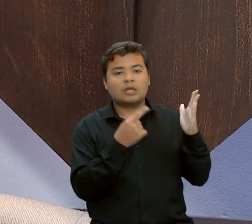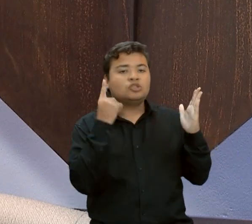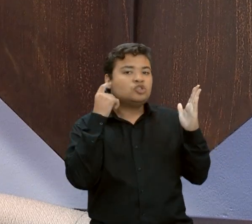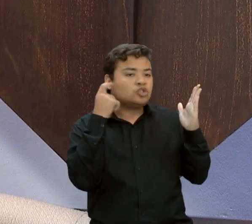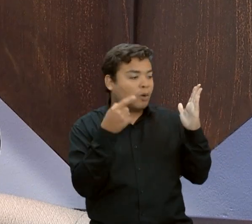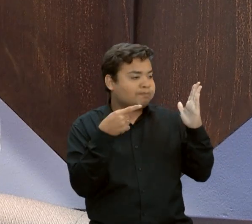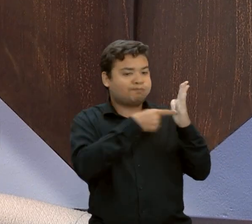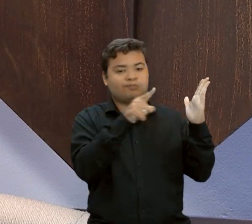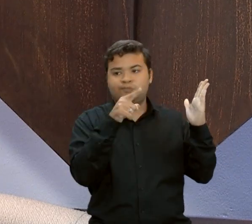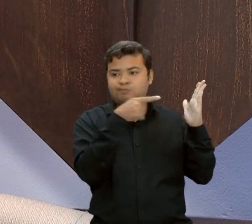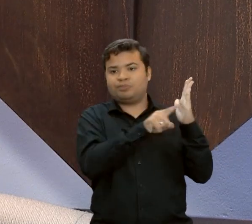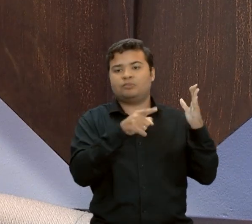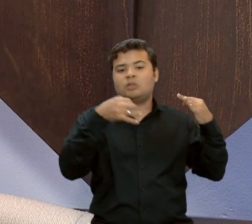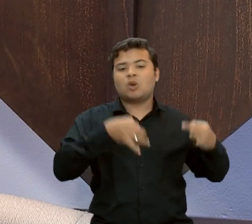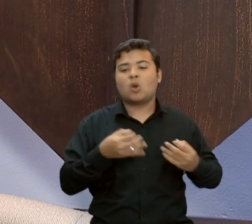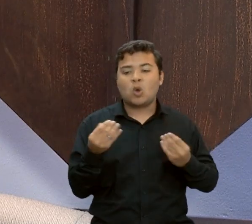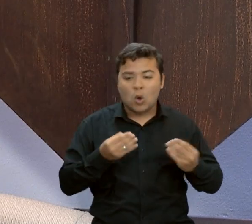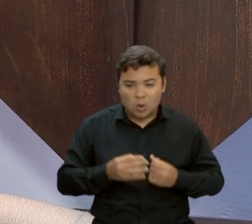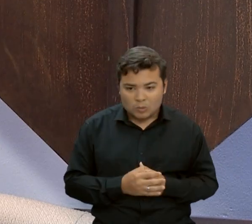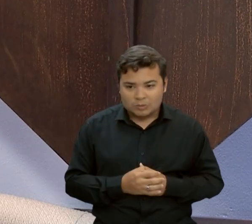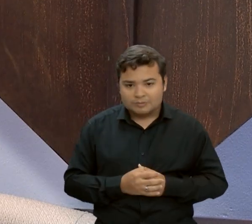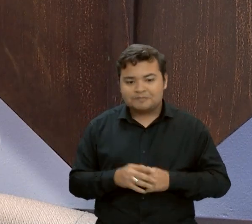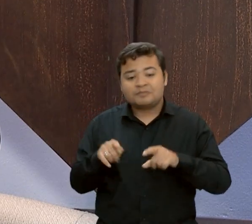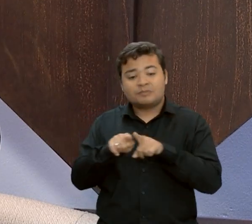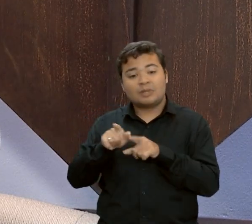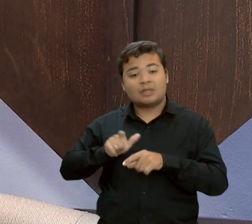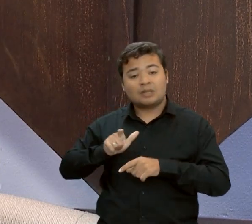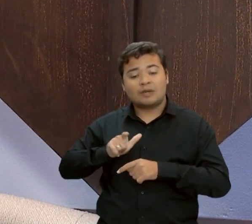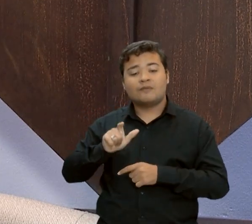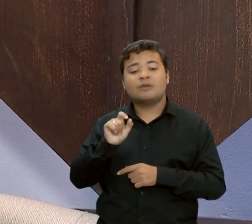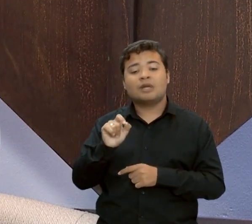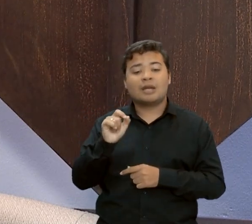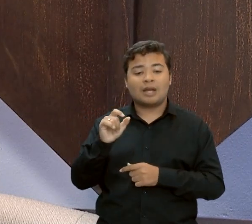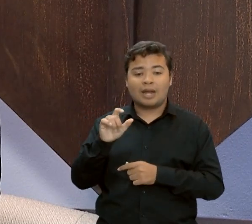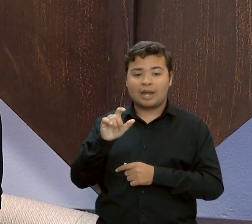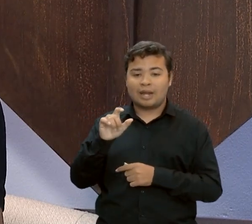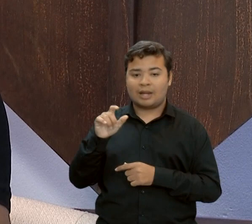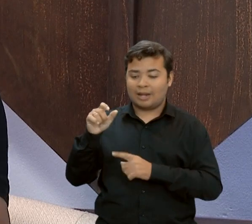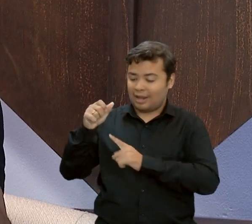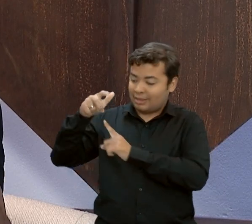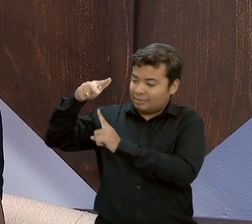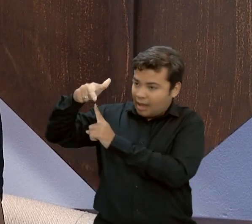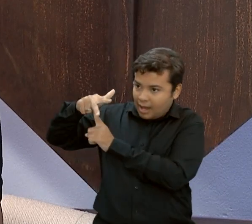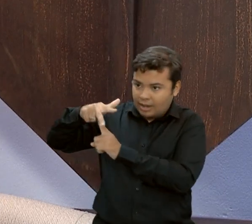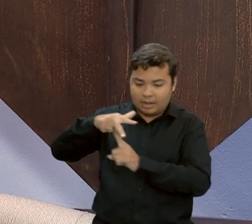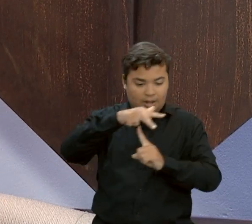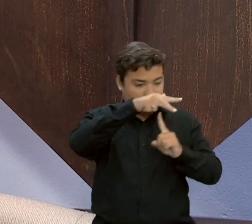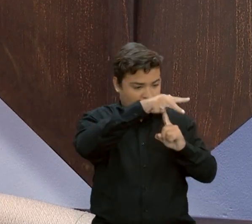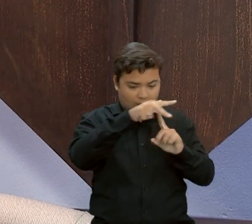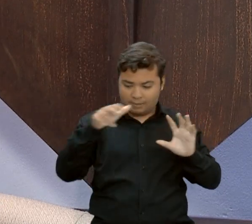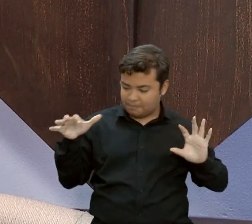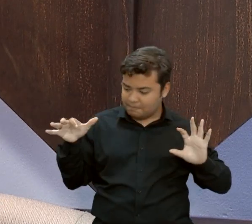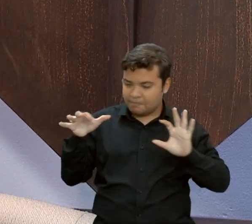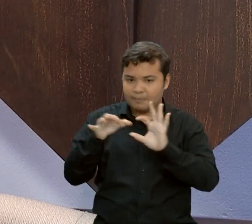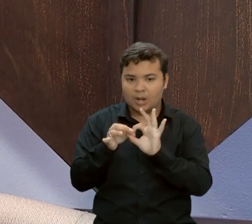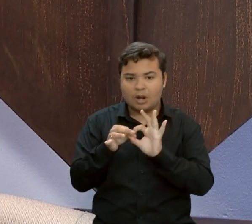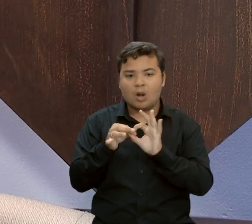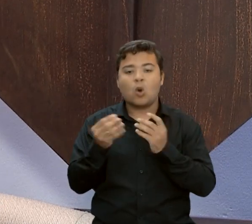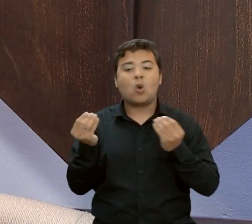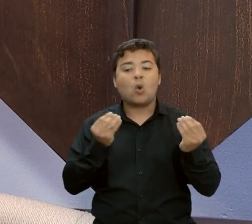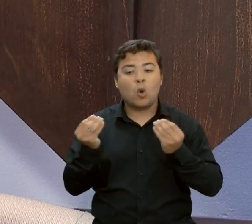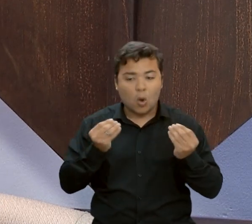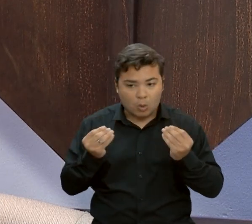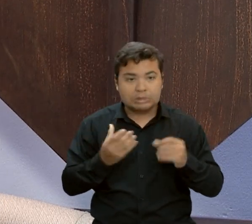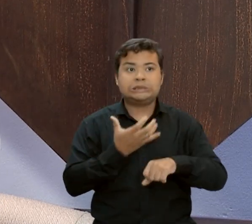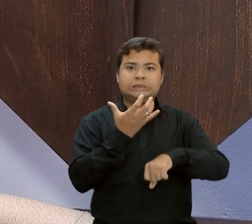só, né? Tivemos radioenlace, como que nós podemos conectar uma antena a outra, né, com visada direta. Essa disciplina também